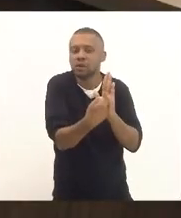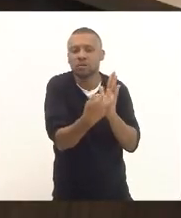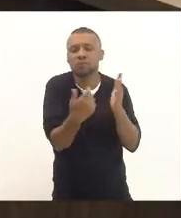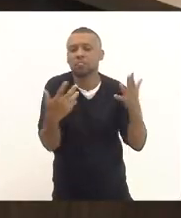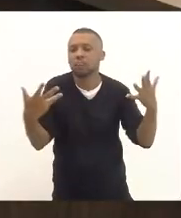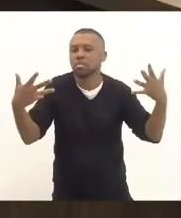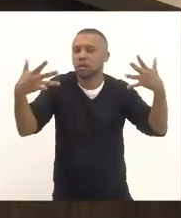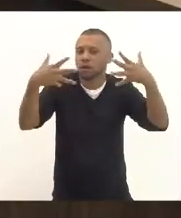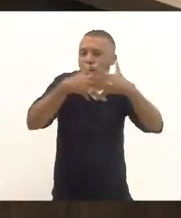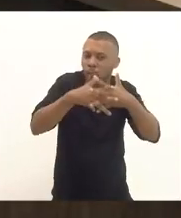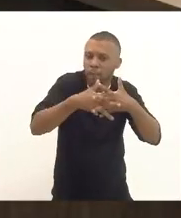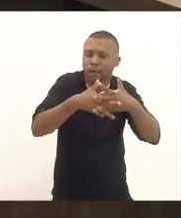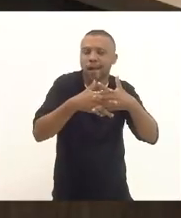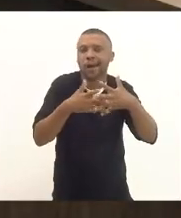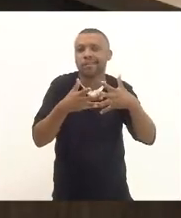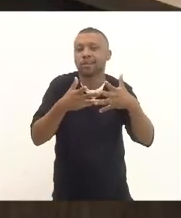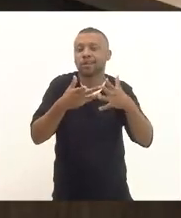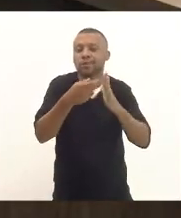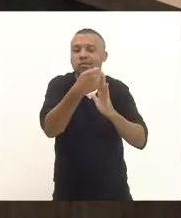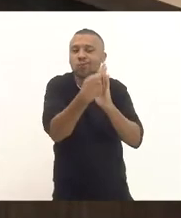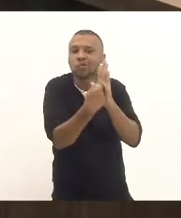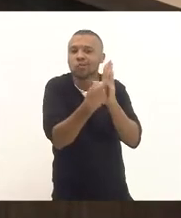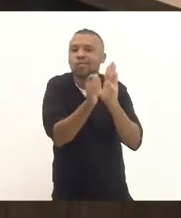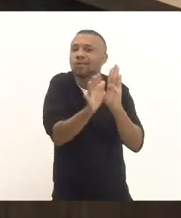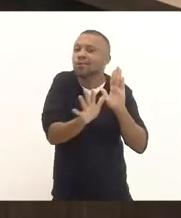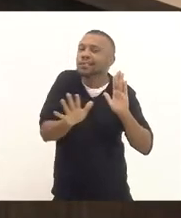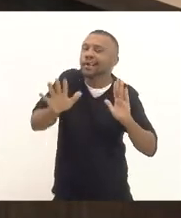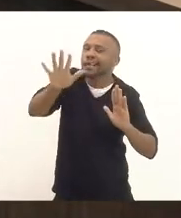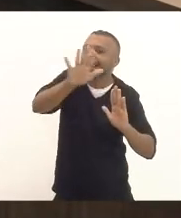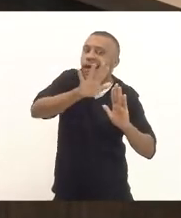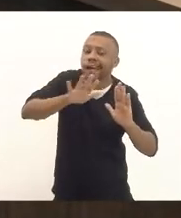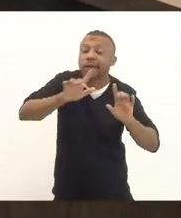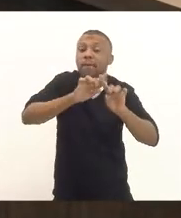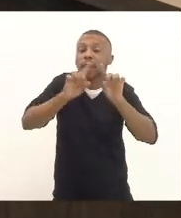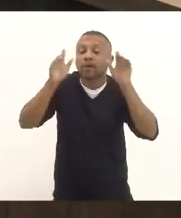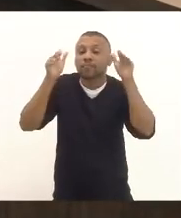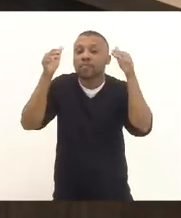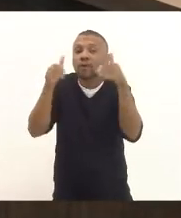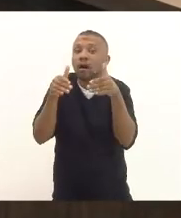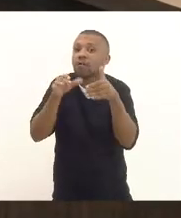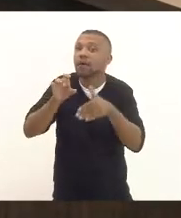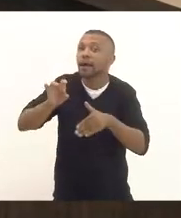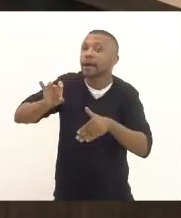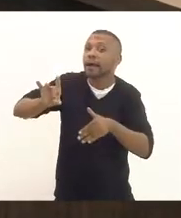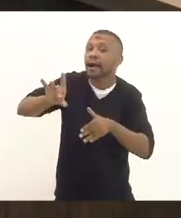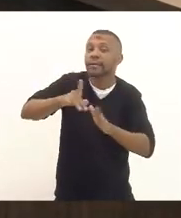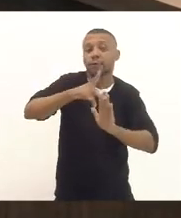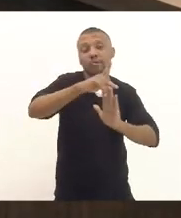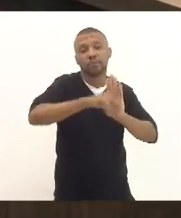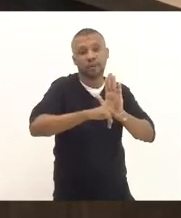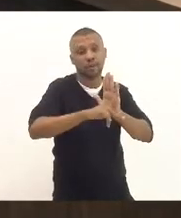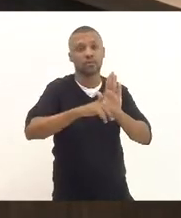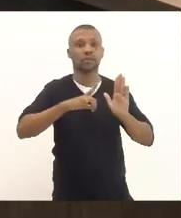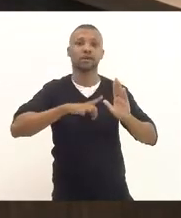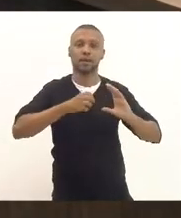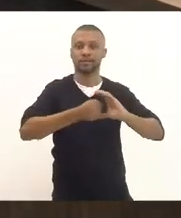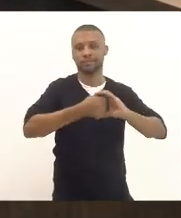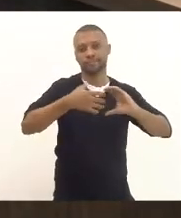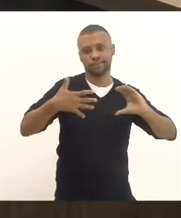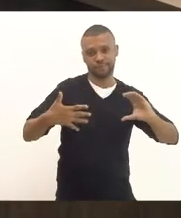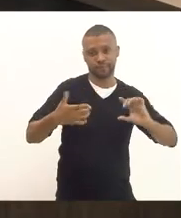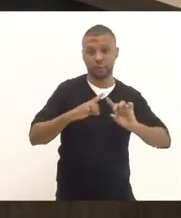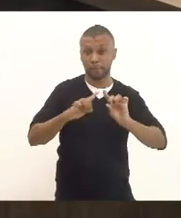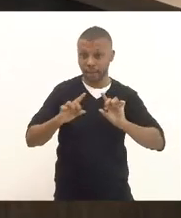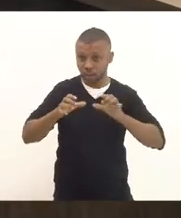mesma Cola genérica com a especificidade cada caso é um caso assim posto pela